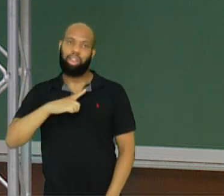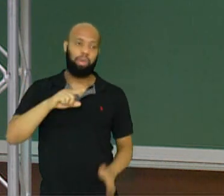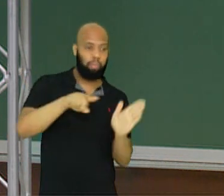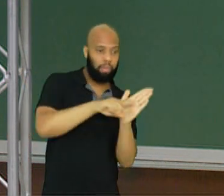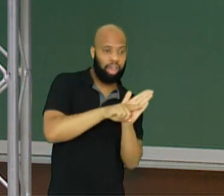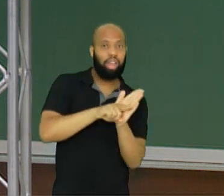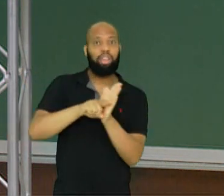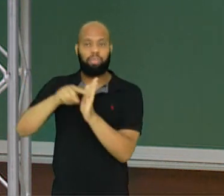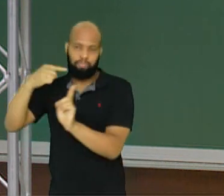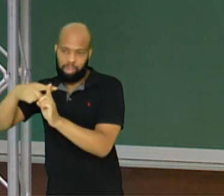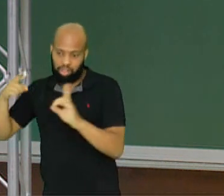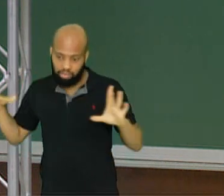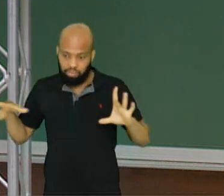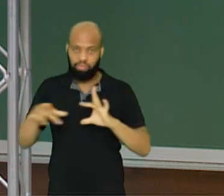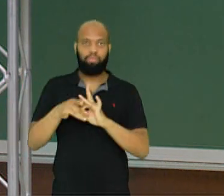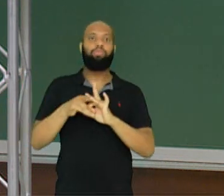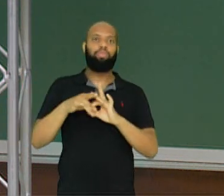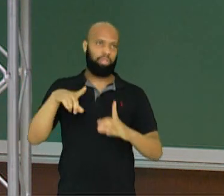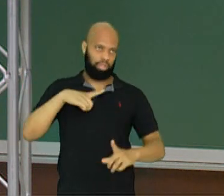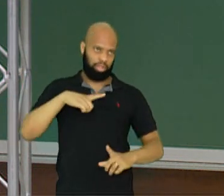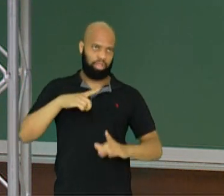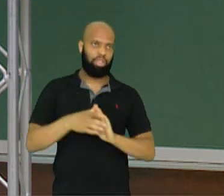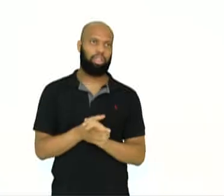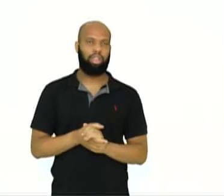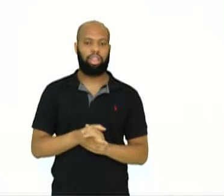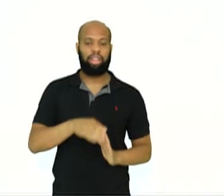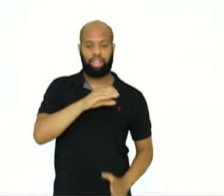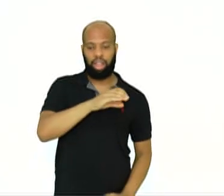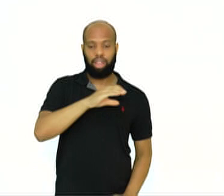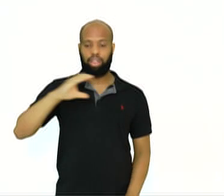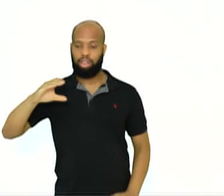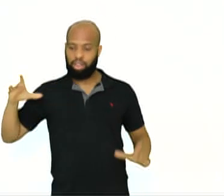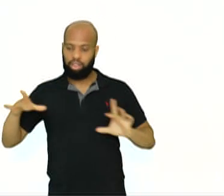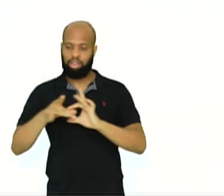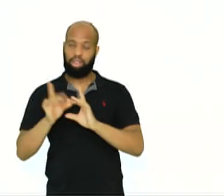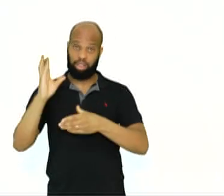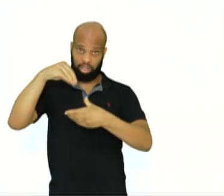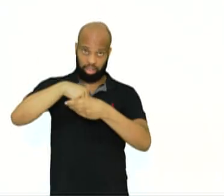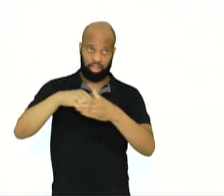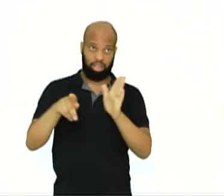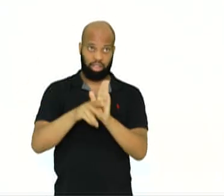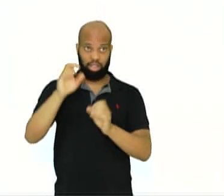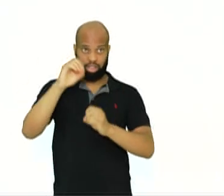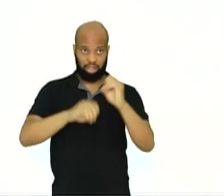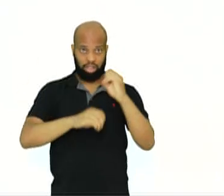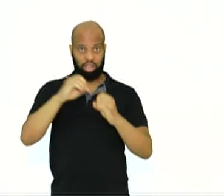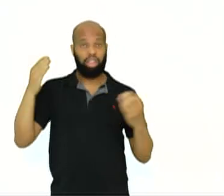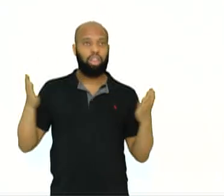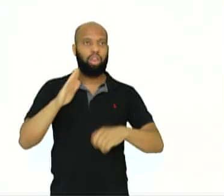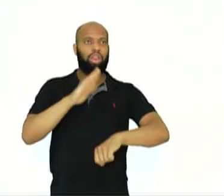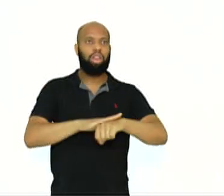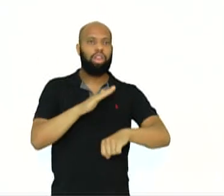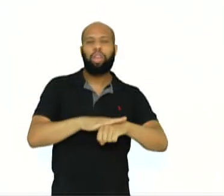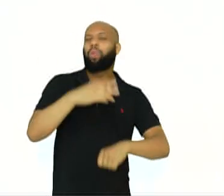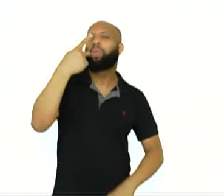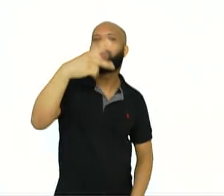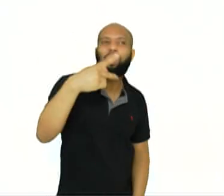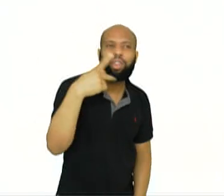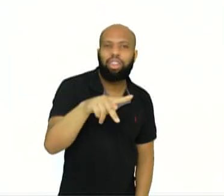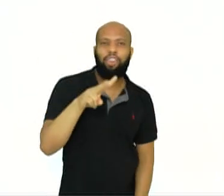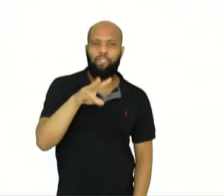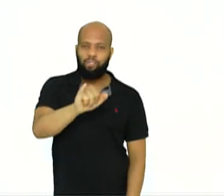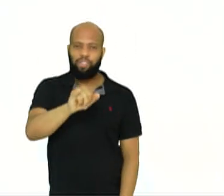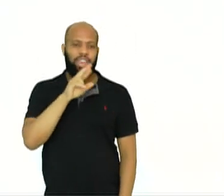e o carbono vai se ligar ao outro carbono na molécula. Tranquilo? Então agora é com você, é a hora